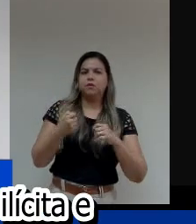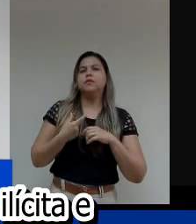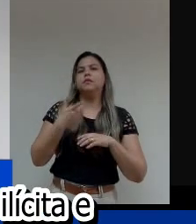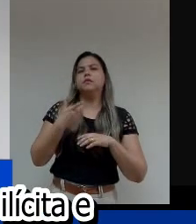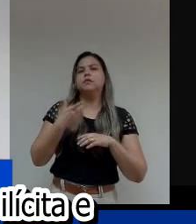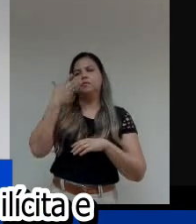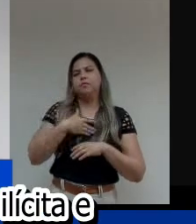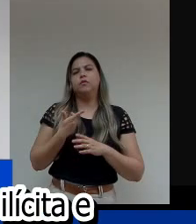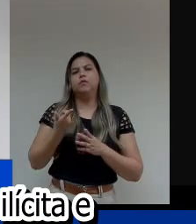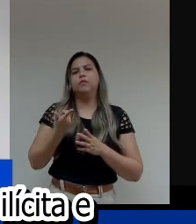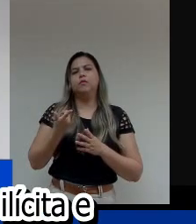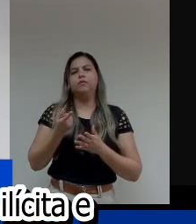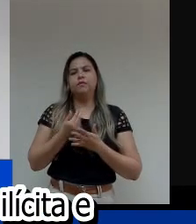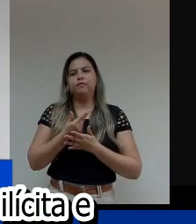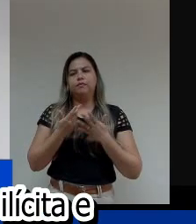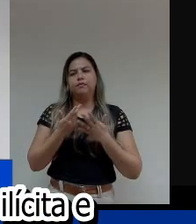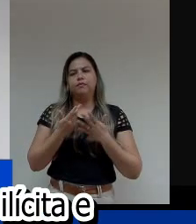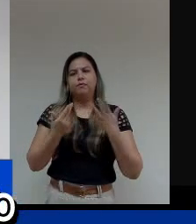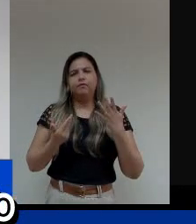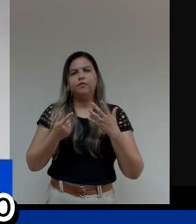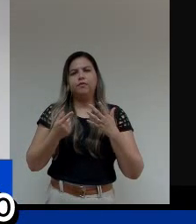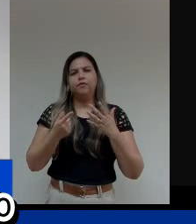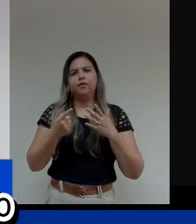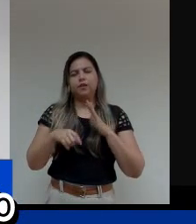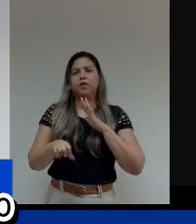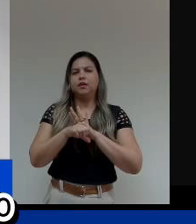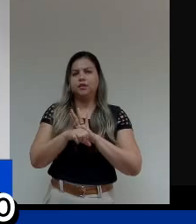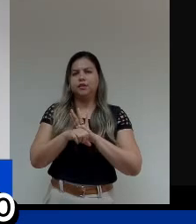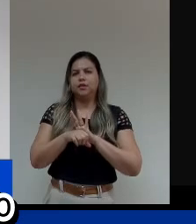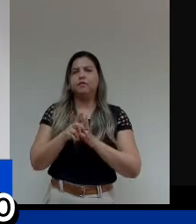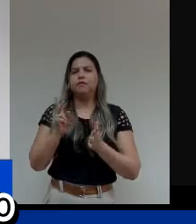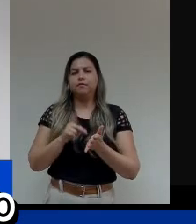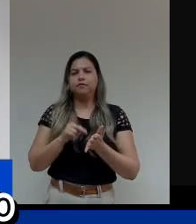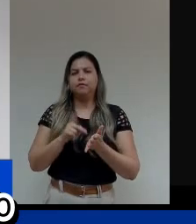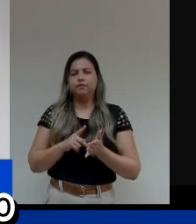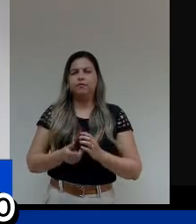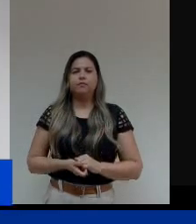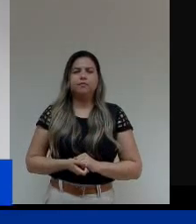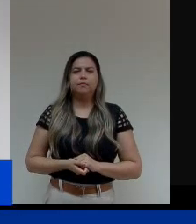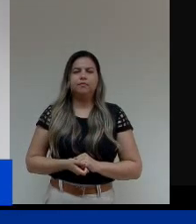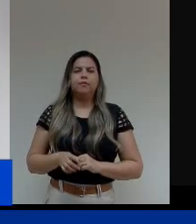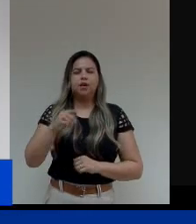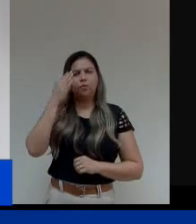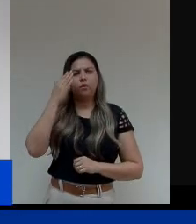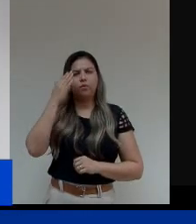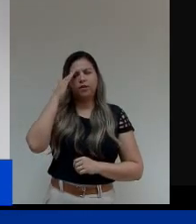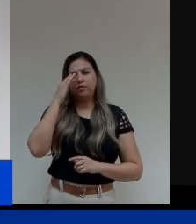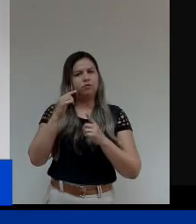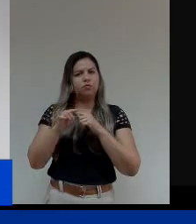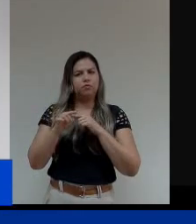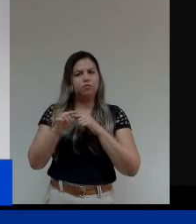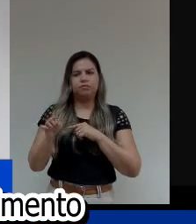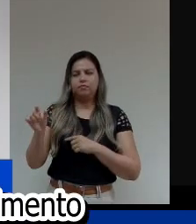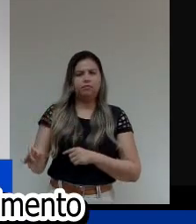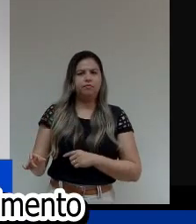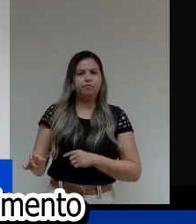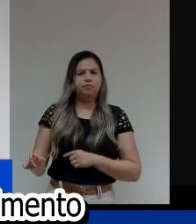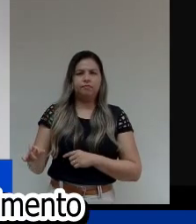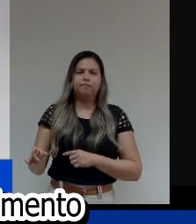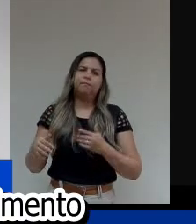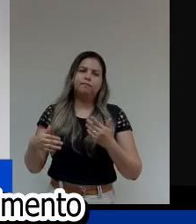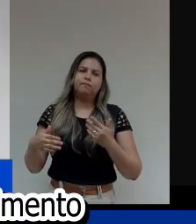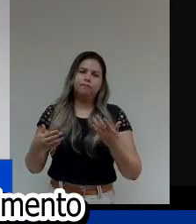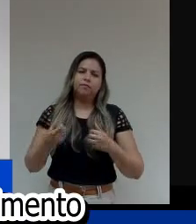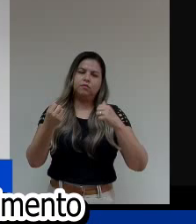que demonstrem a prática ilícita e o desequilíbrio do pleito, o que eu entendo não ocorreu no caso. Então, diante